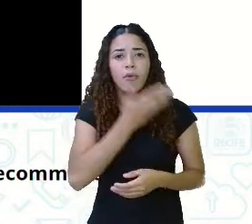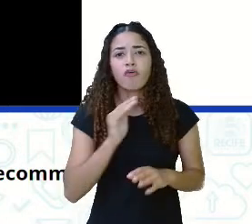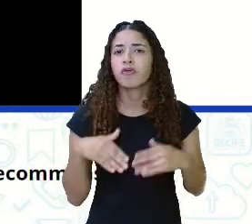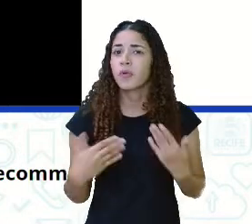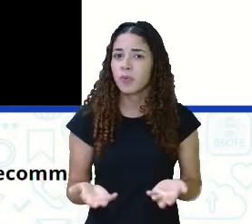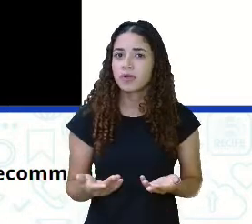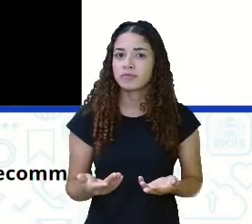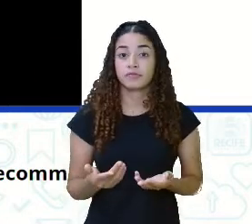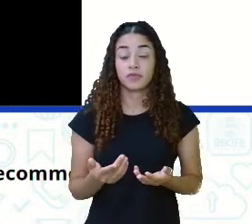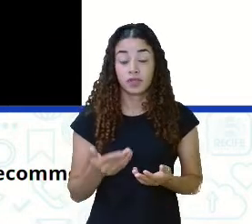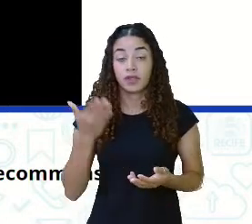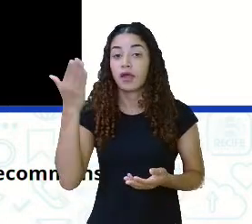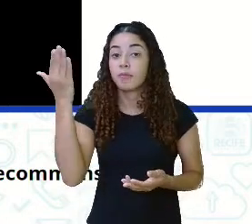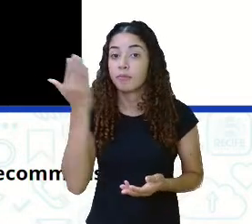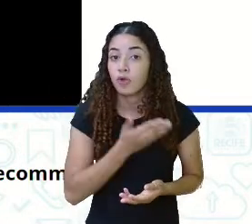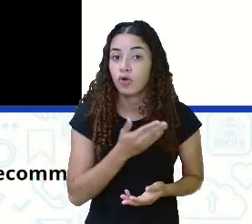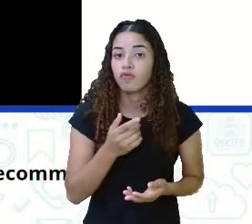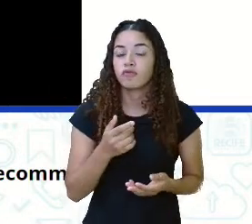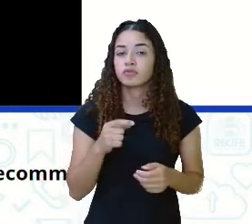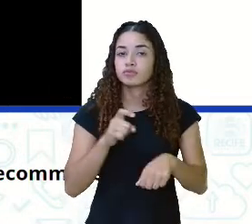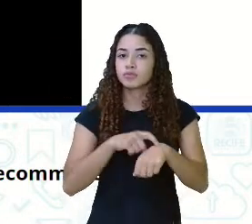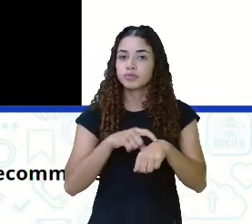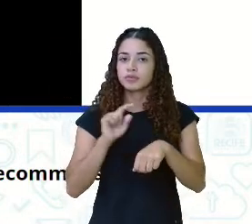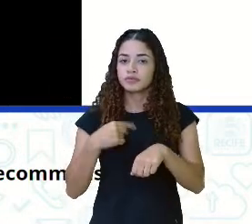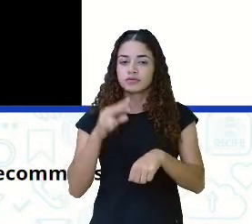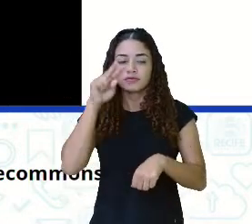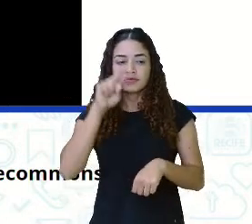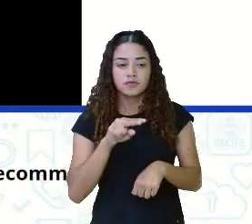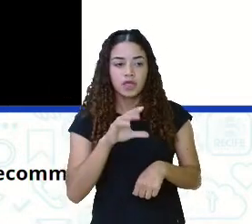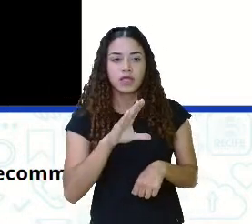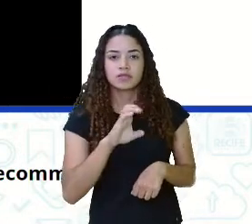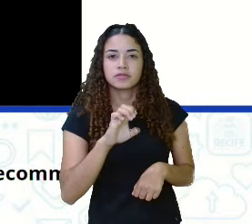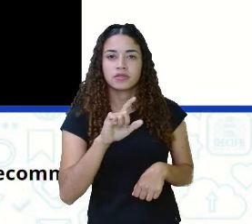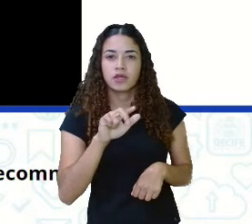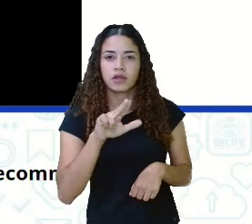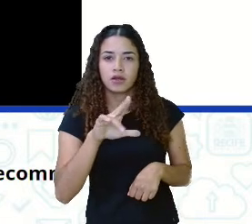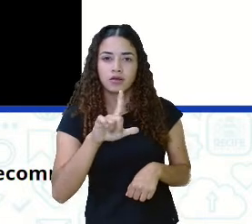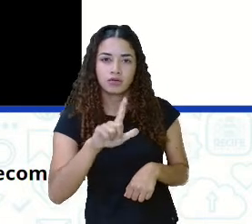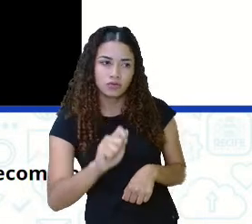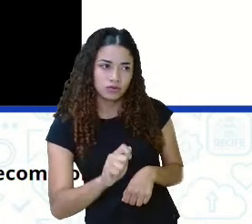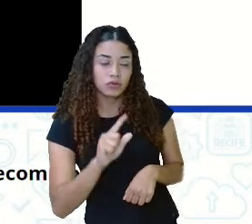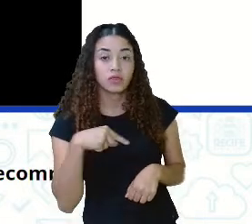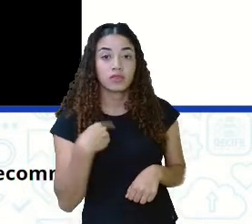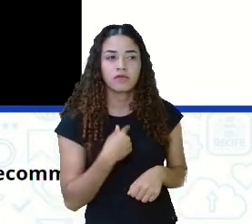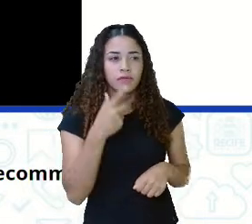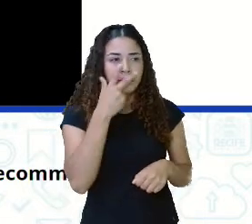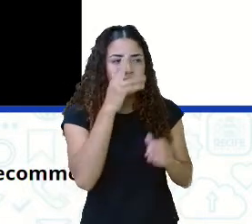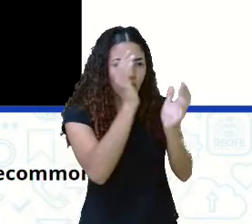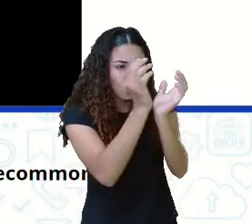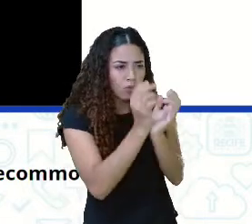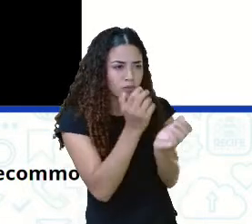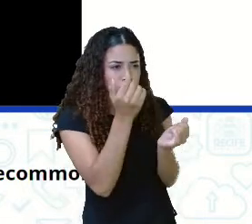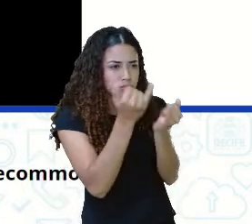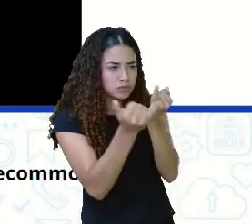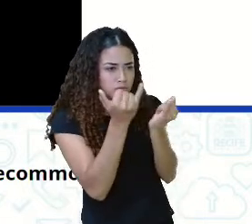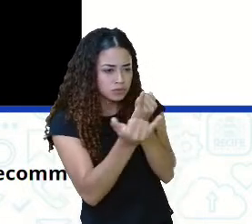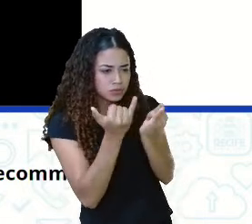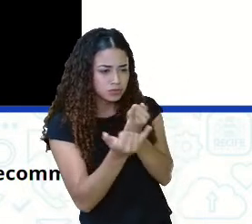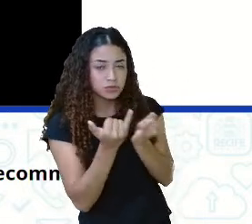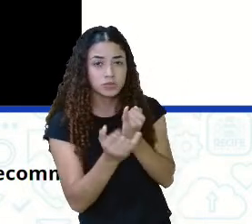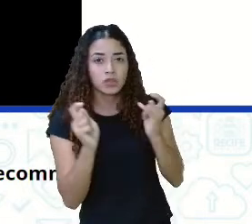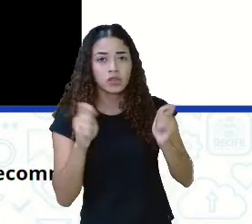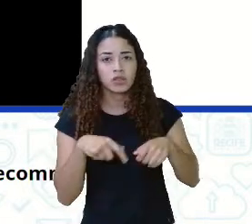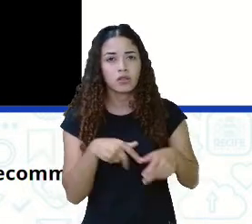disso é que, quando olhamos para o nível celular, a gente encontra muitas semelhanças entre grupos diferentes. Com isso, percebemos que